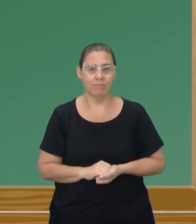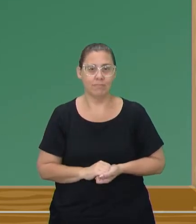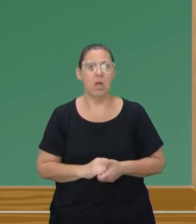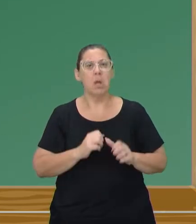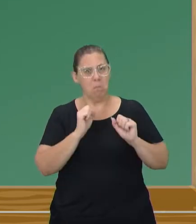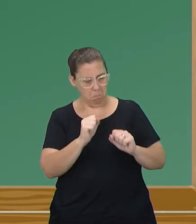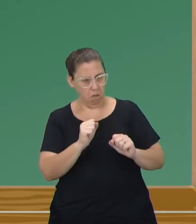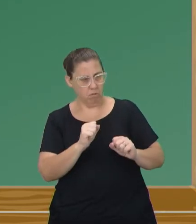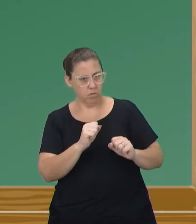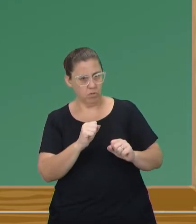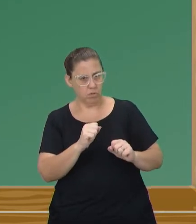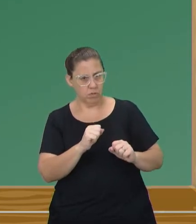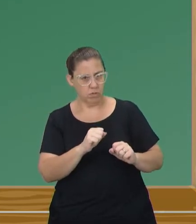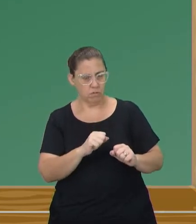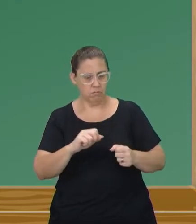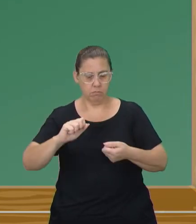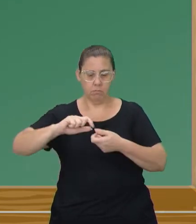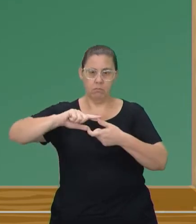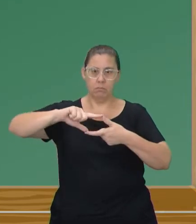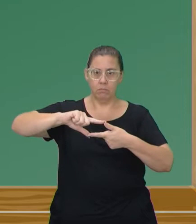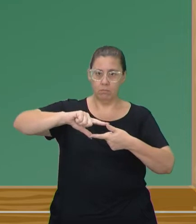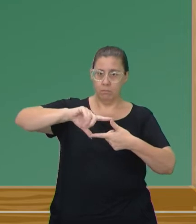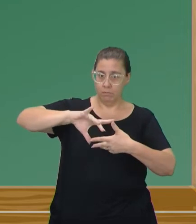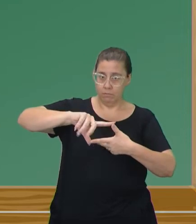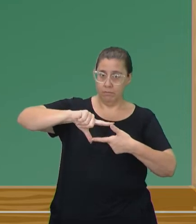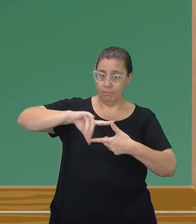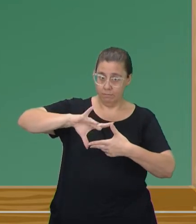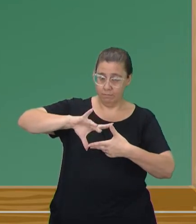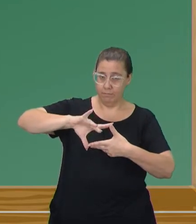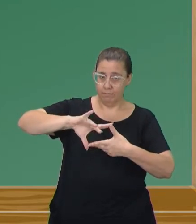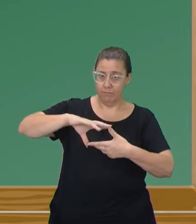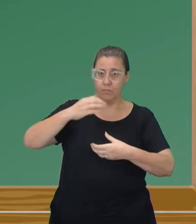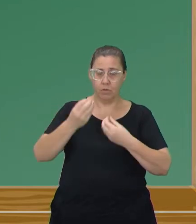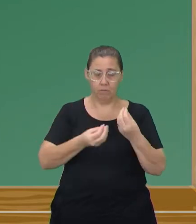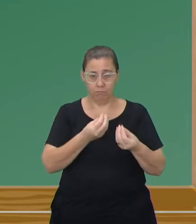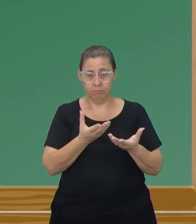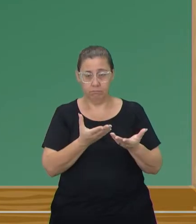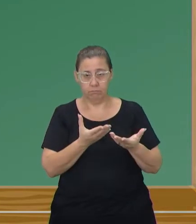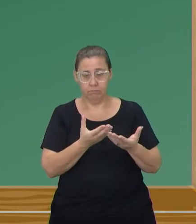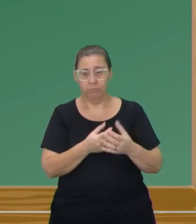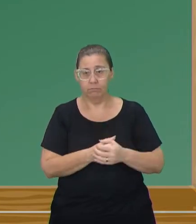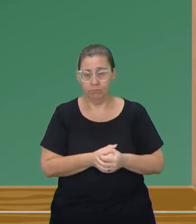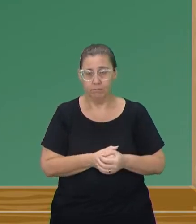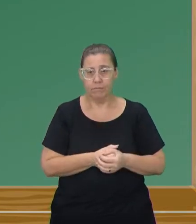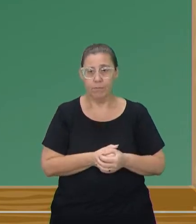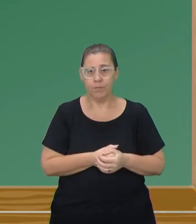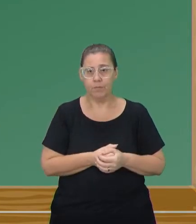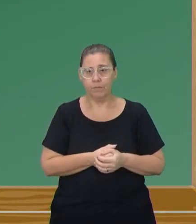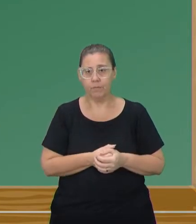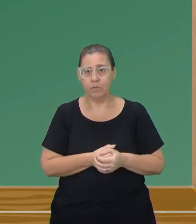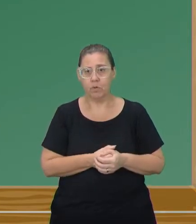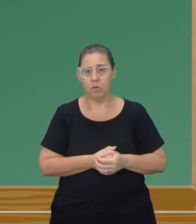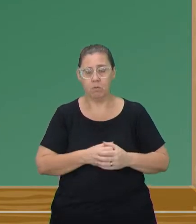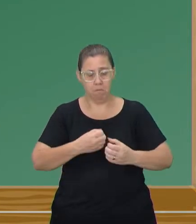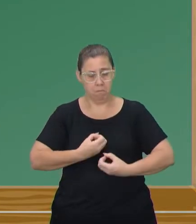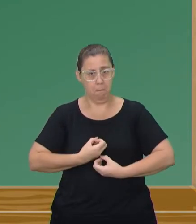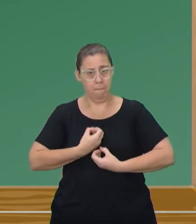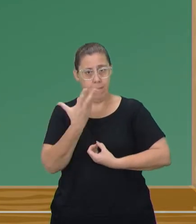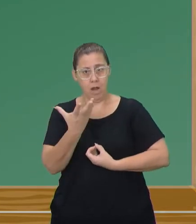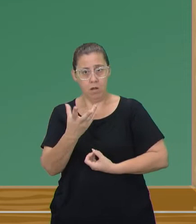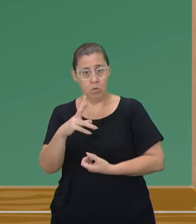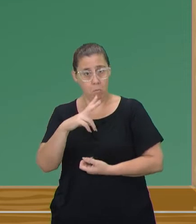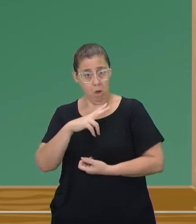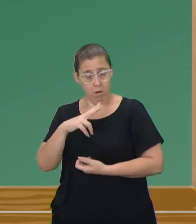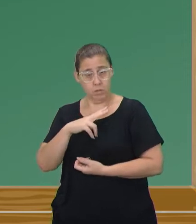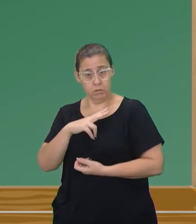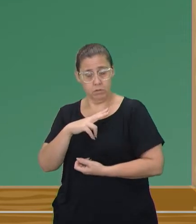Pode-se definir o etnocentrismo como, definição, como uma atitude